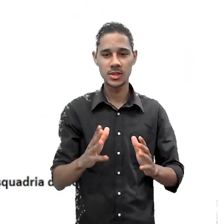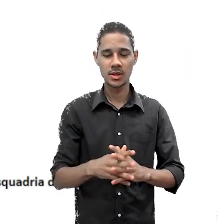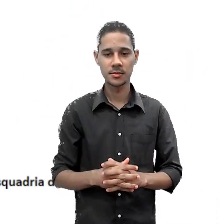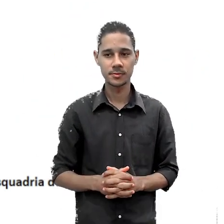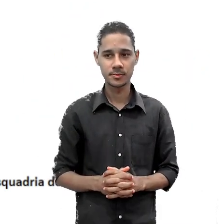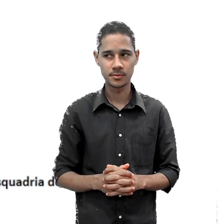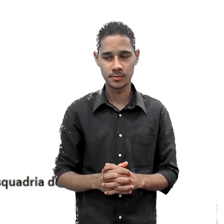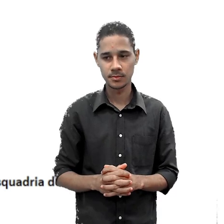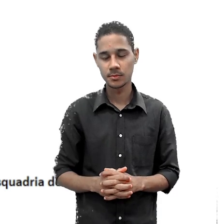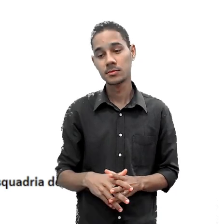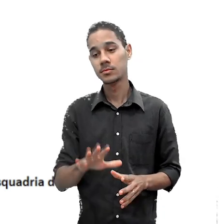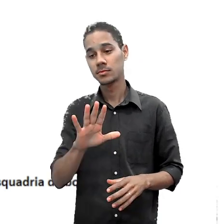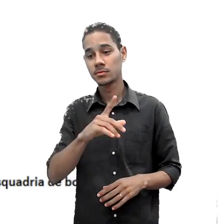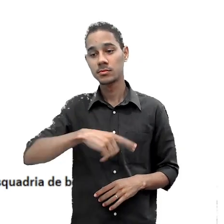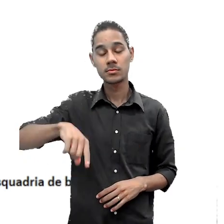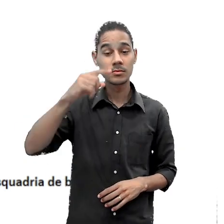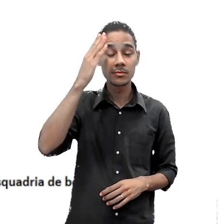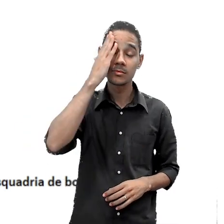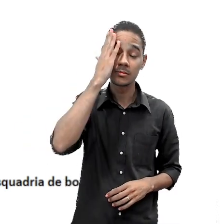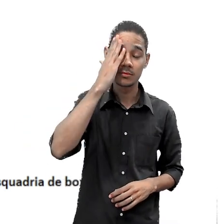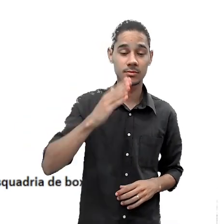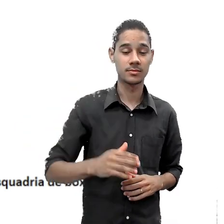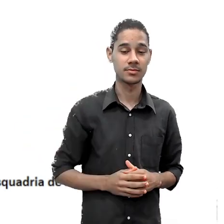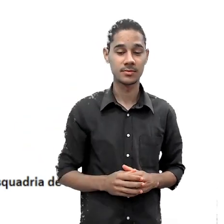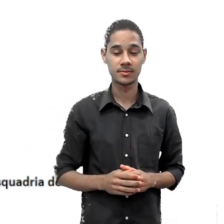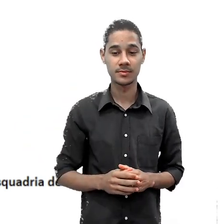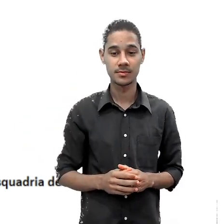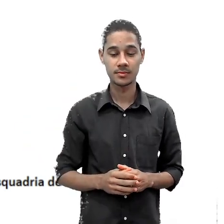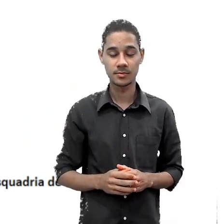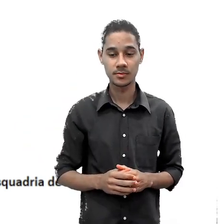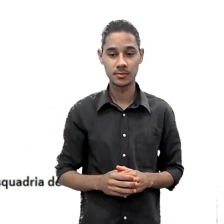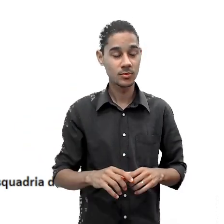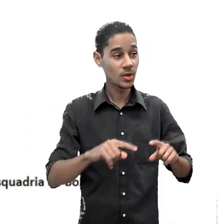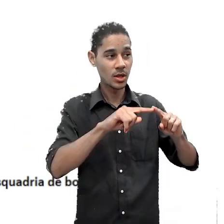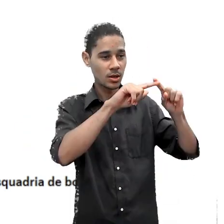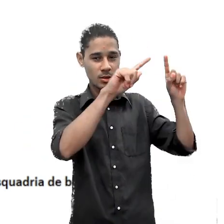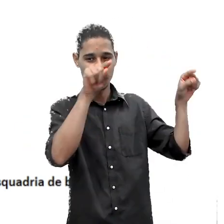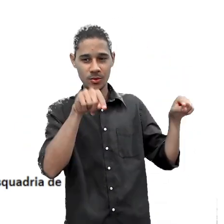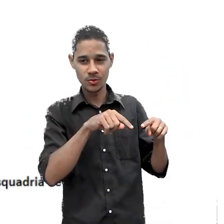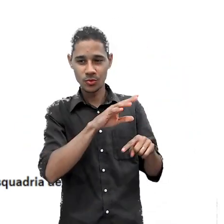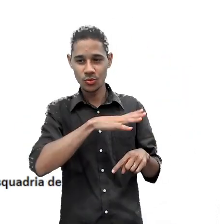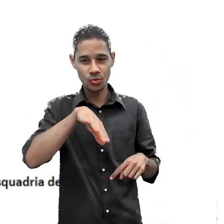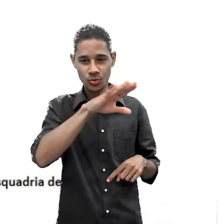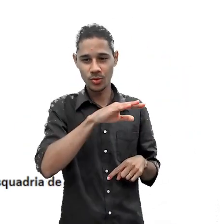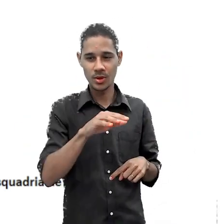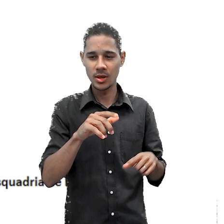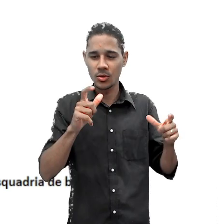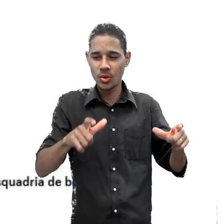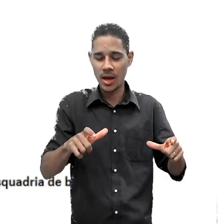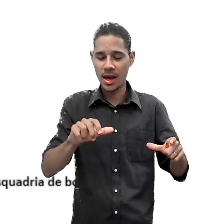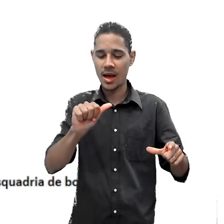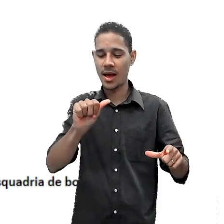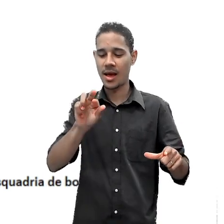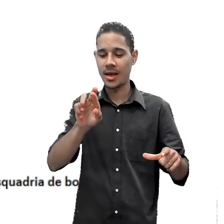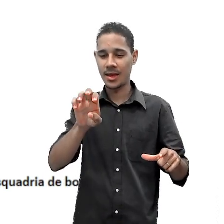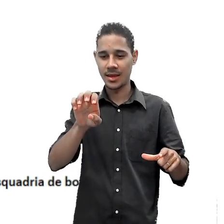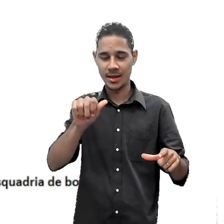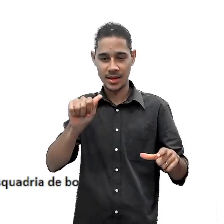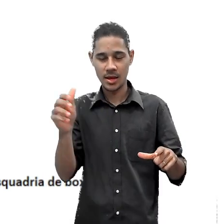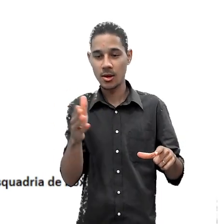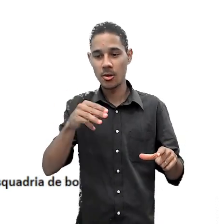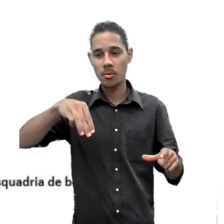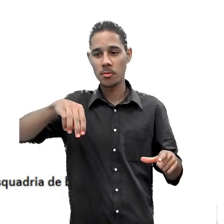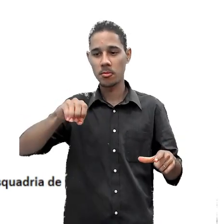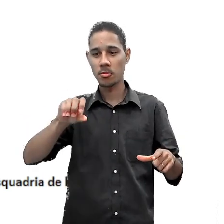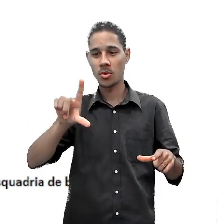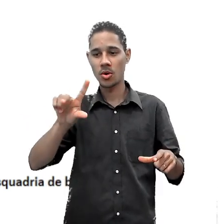E nós sabemos que toda essa parte de banheiro, que é chamada de área molhada, né, vai ter um sistema